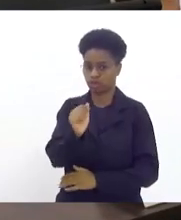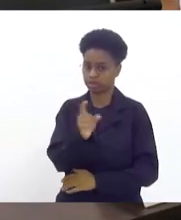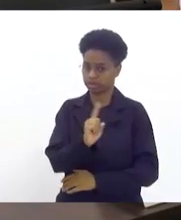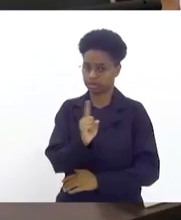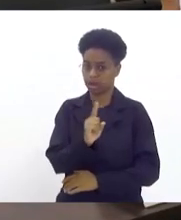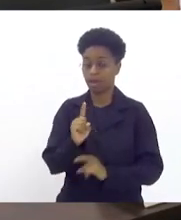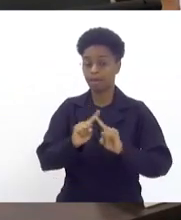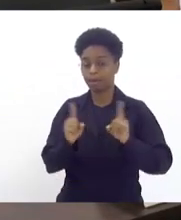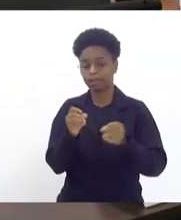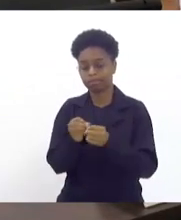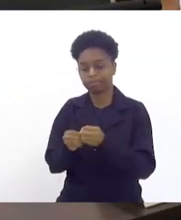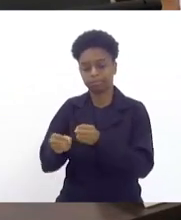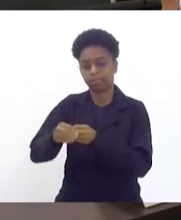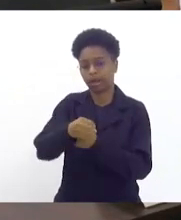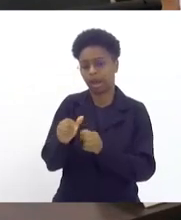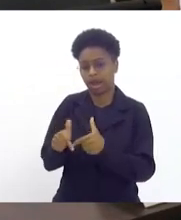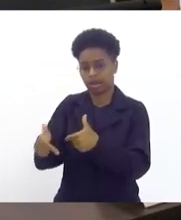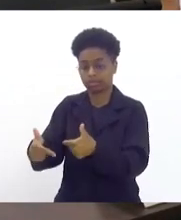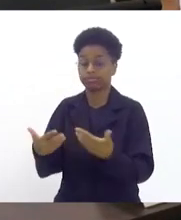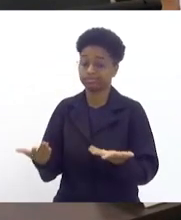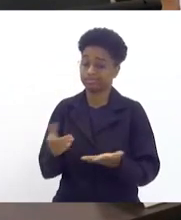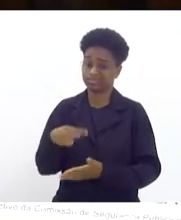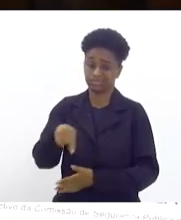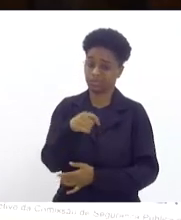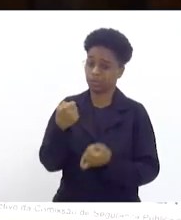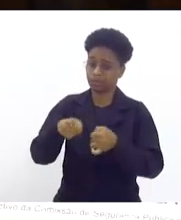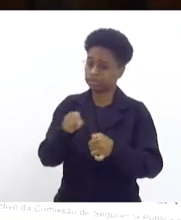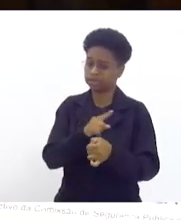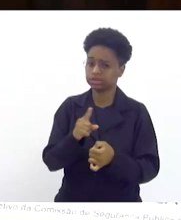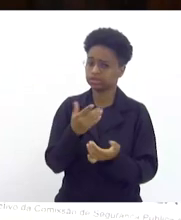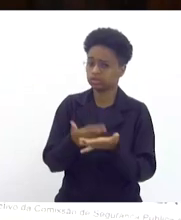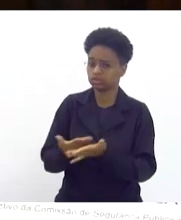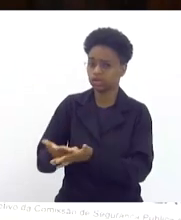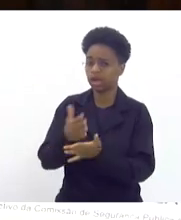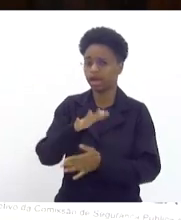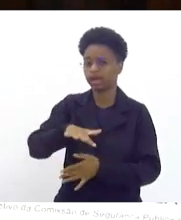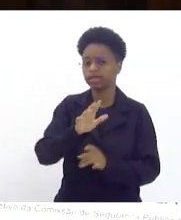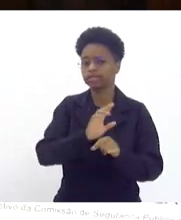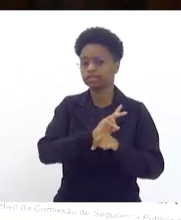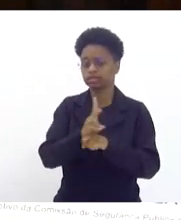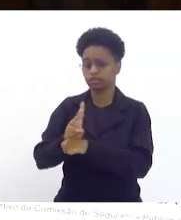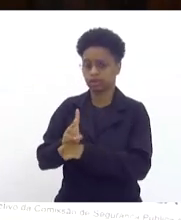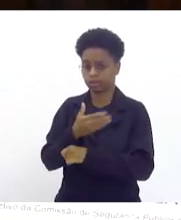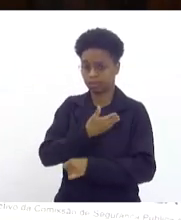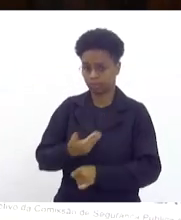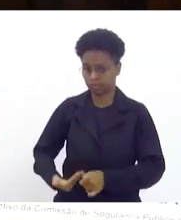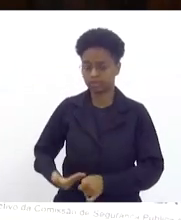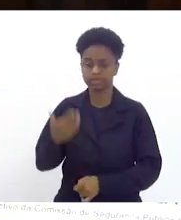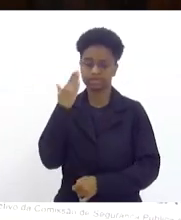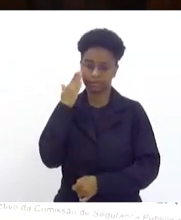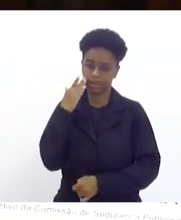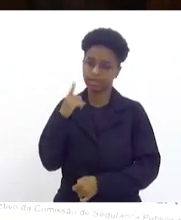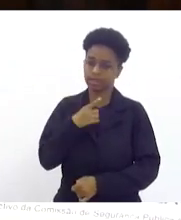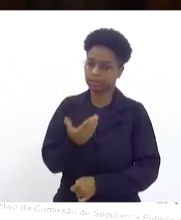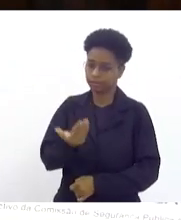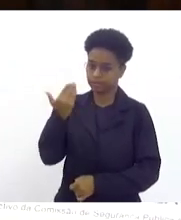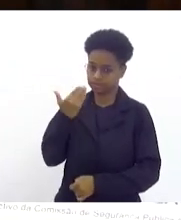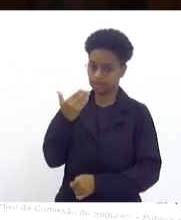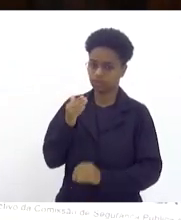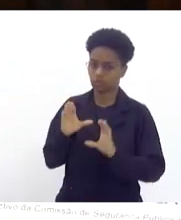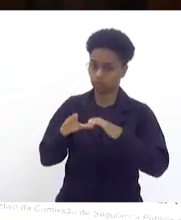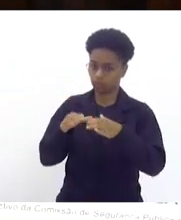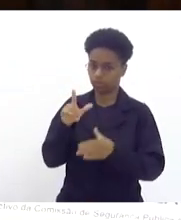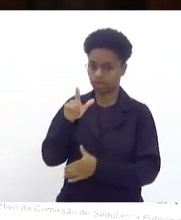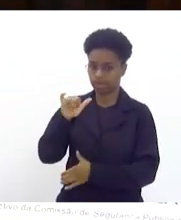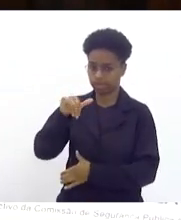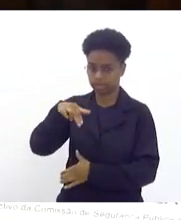sim do Entorno ninguém aqui precisa ser um grande estudioso da Segurança Pública para saber que havia uma grande quadrilha no Lins e